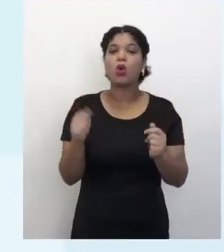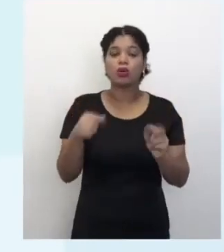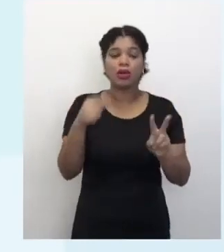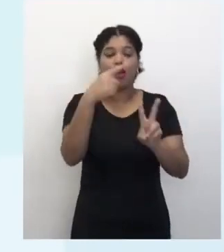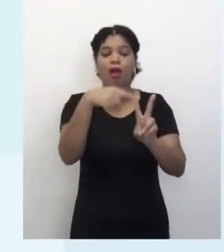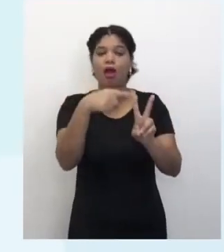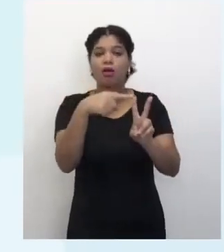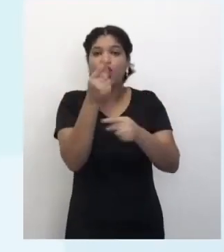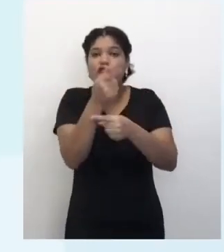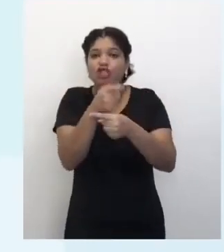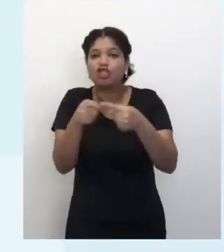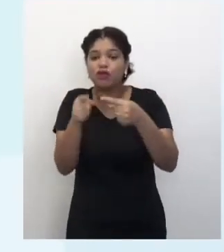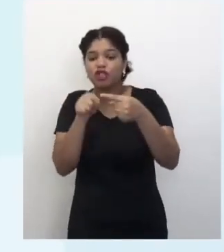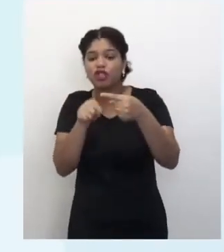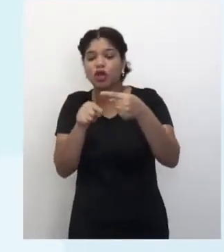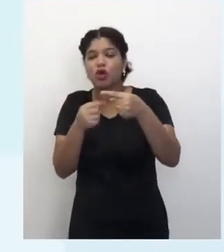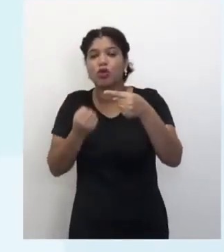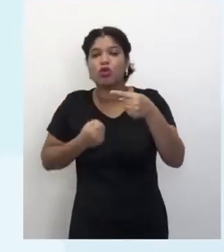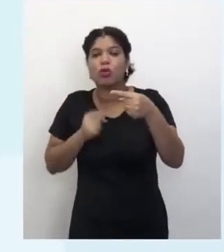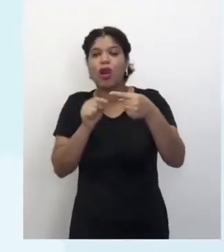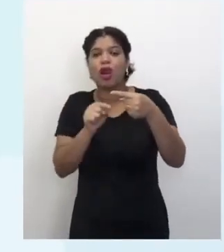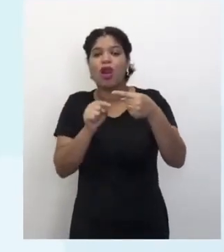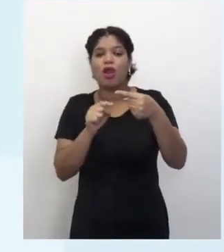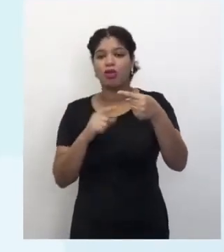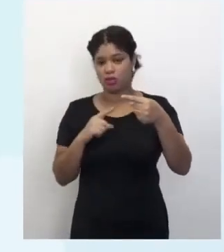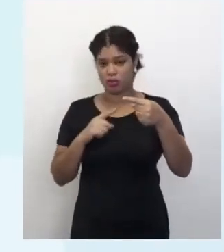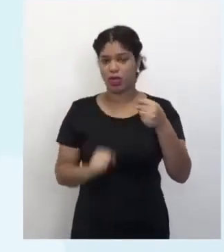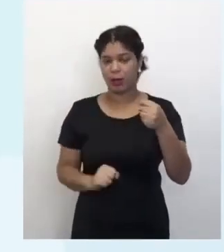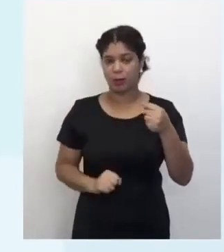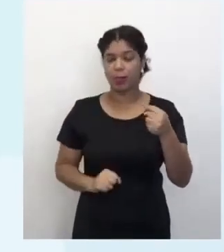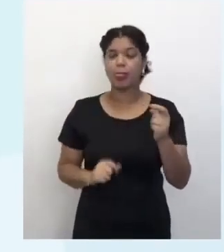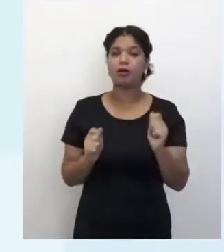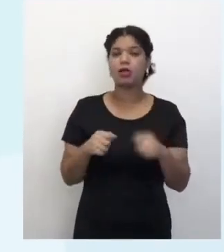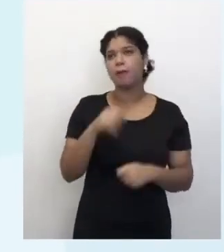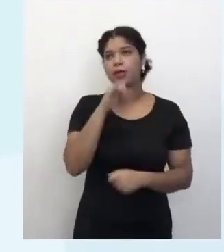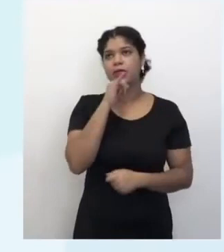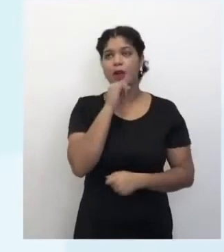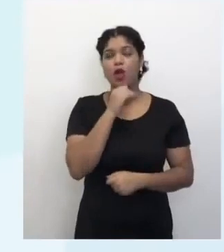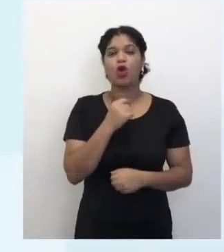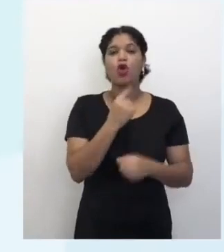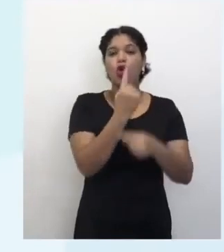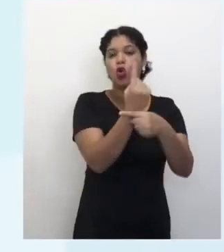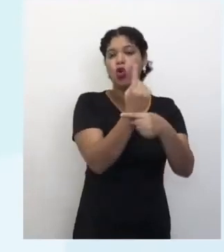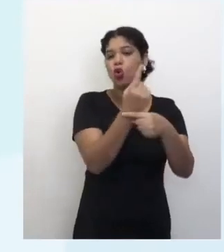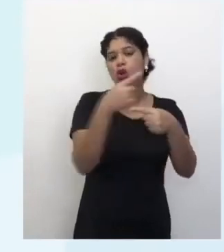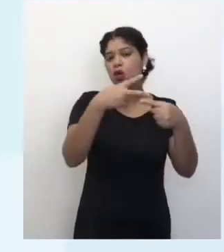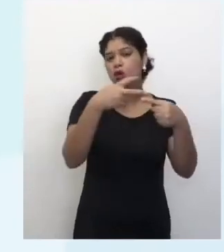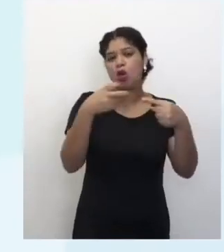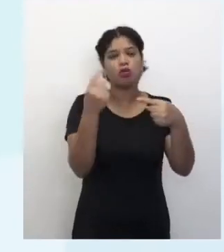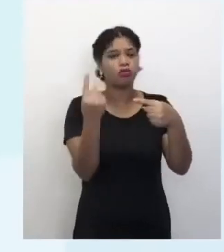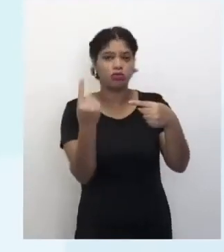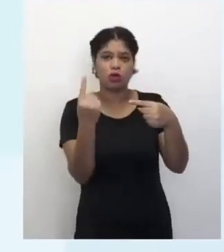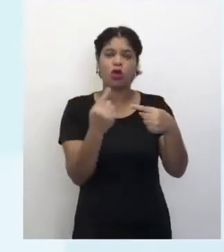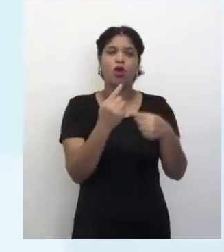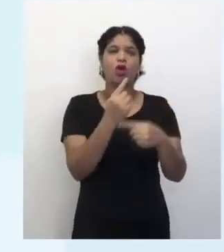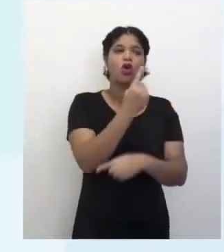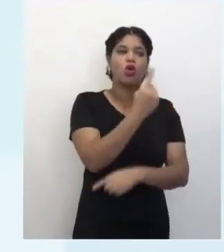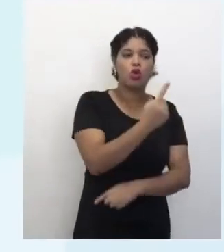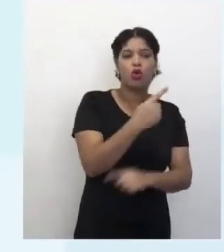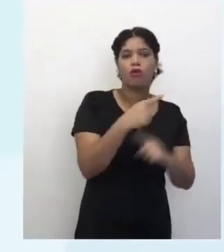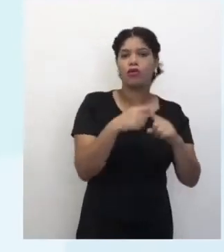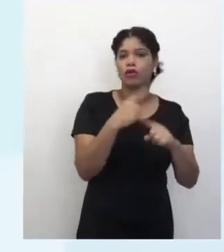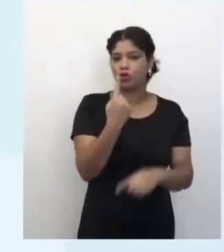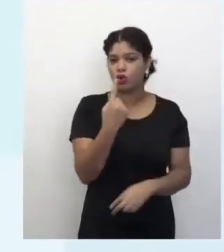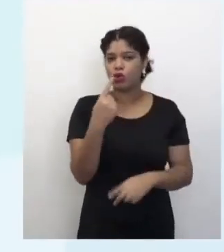pela raiz do número de baixo. Bom, um número, um 1 é sempre 1, né? 1 vezes 1, seja lá quem